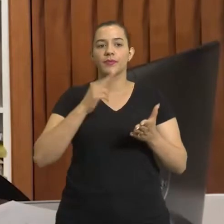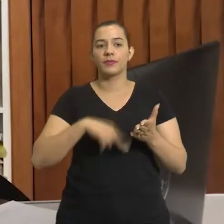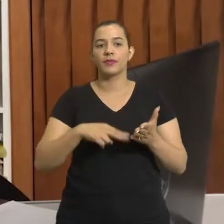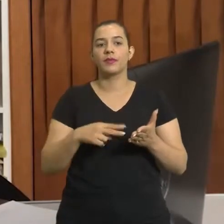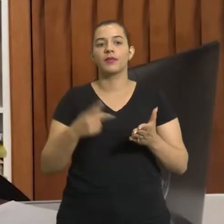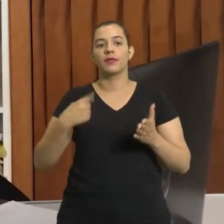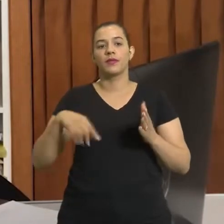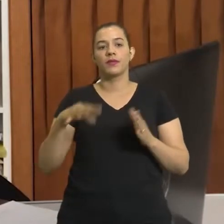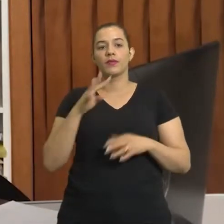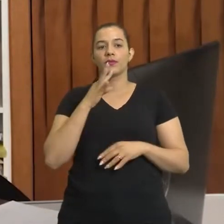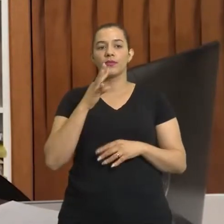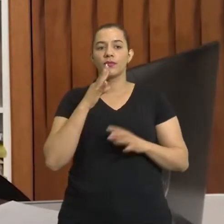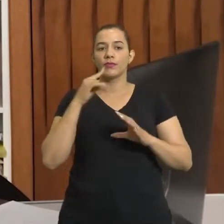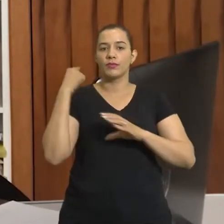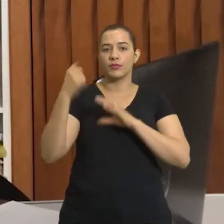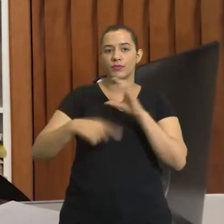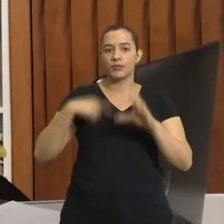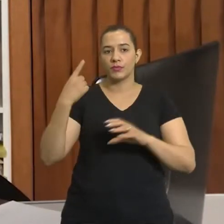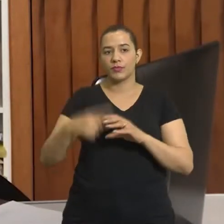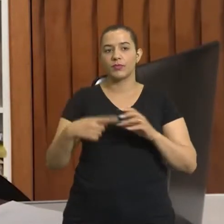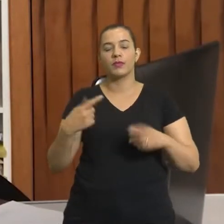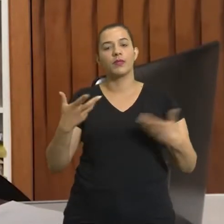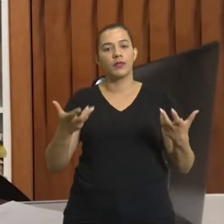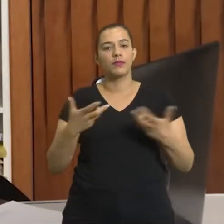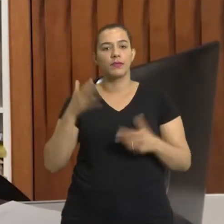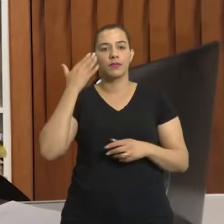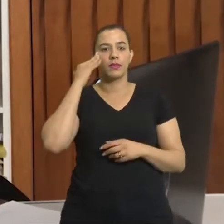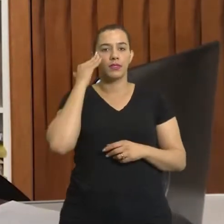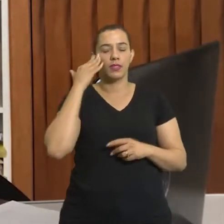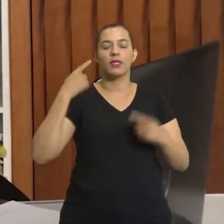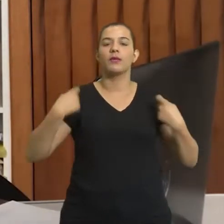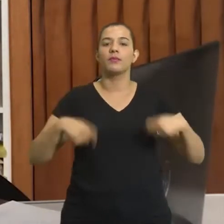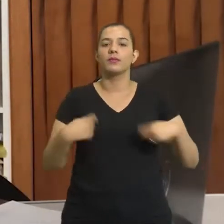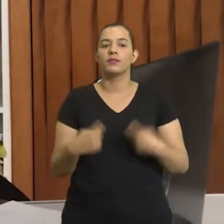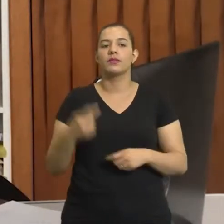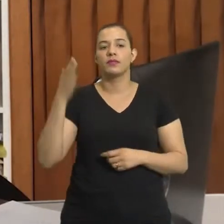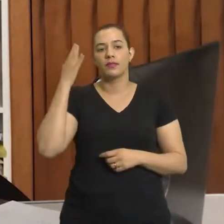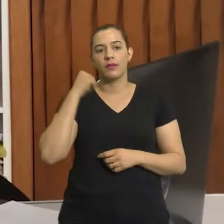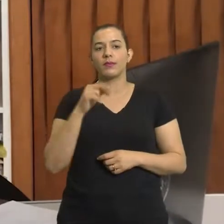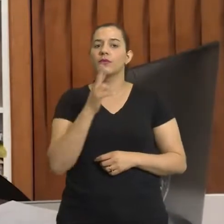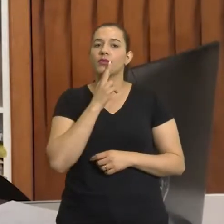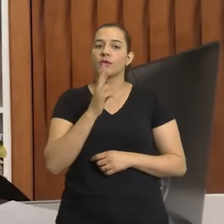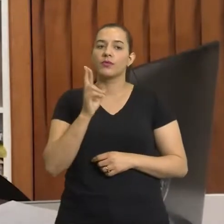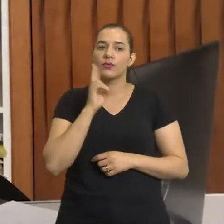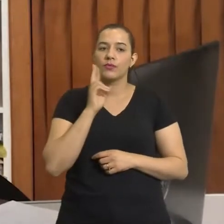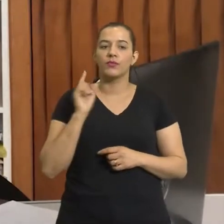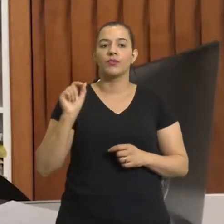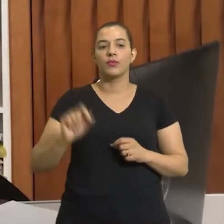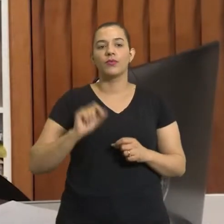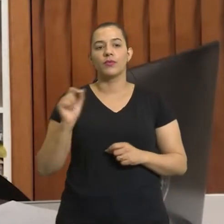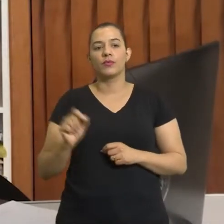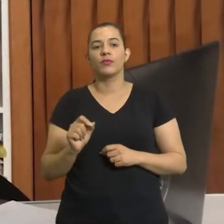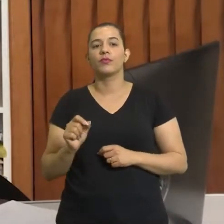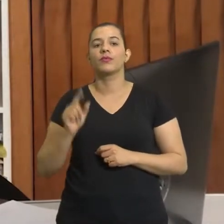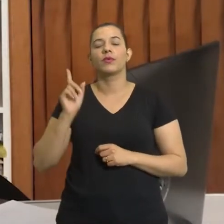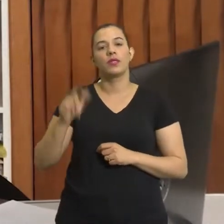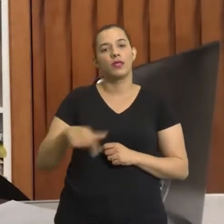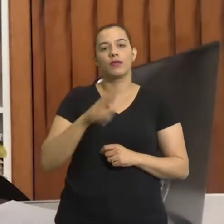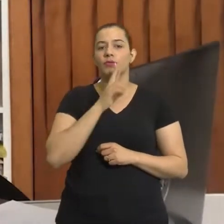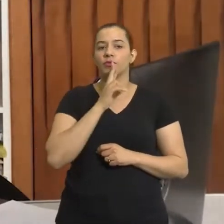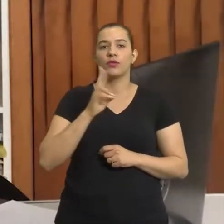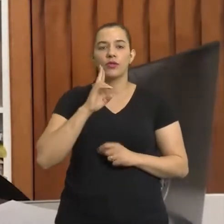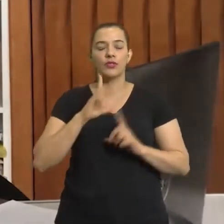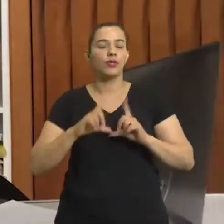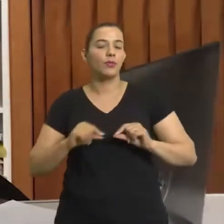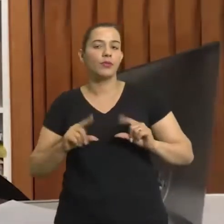acionar meu conhecimento de mundo. Para eu compreender esse texto, eu preciso saber o que é um restaurante E o que é um restaurante japonês, né? Então, eu sei